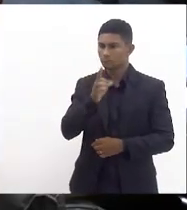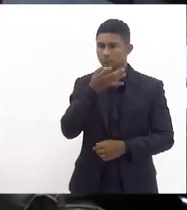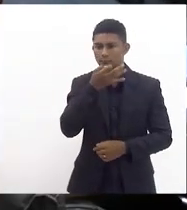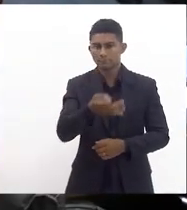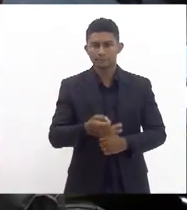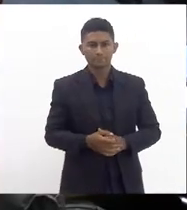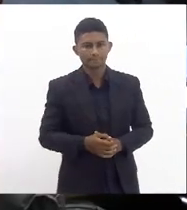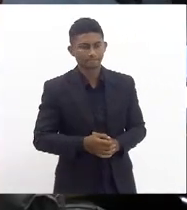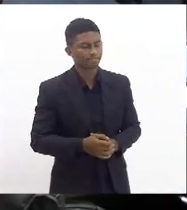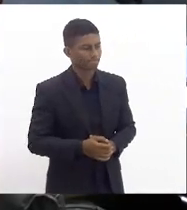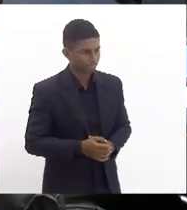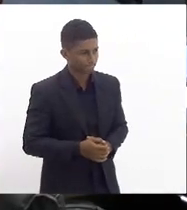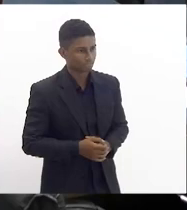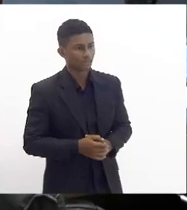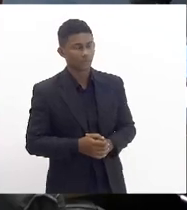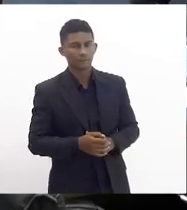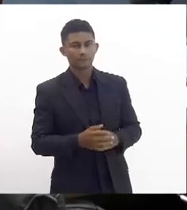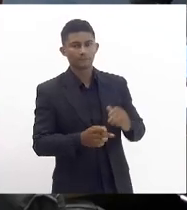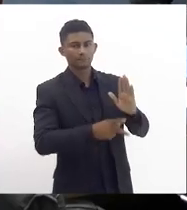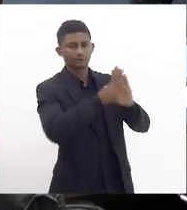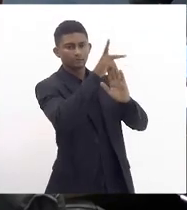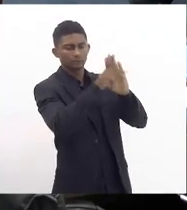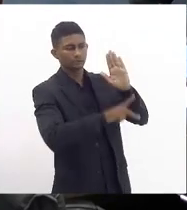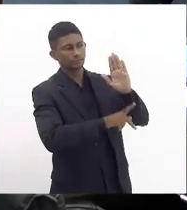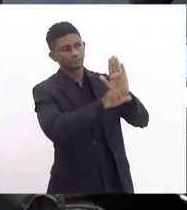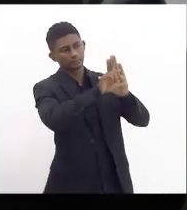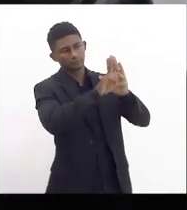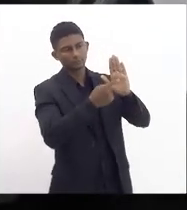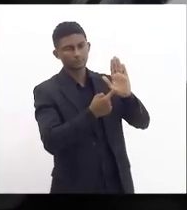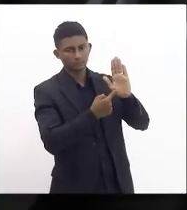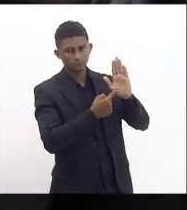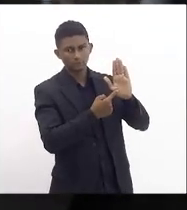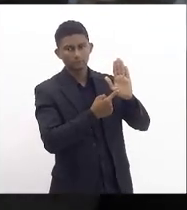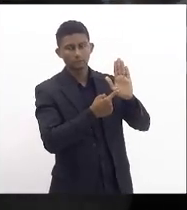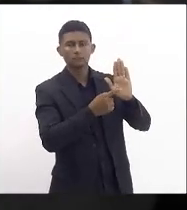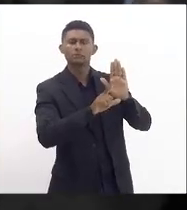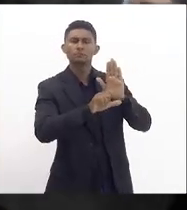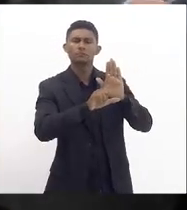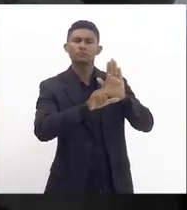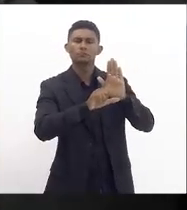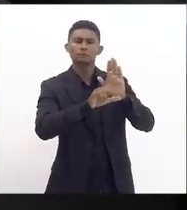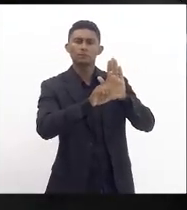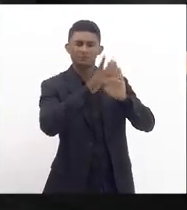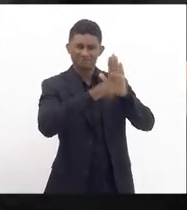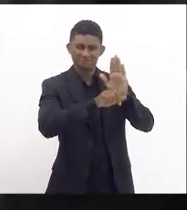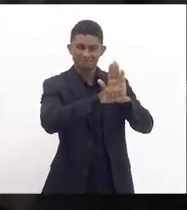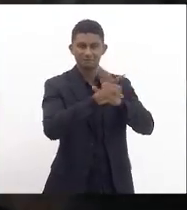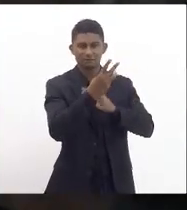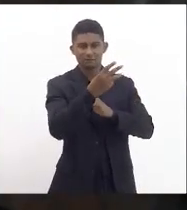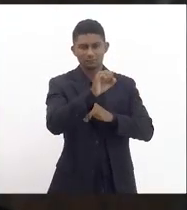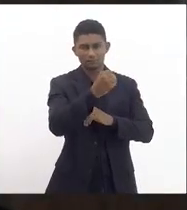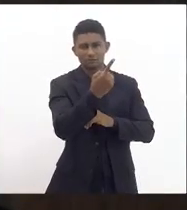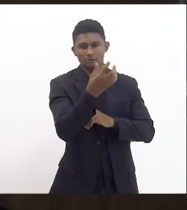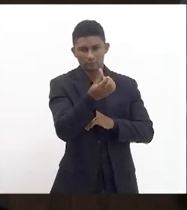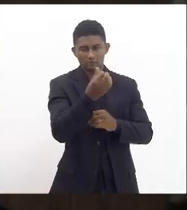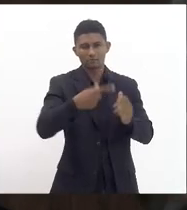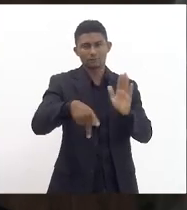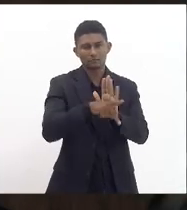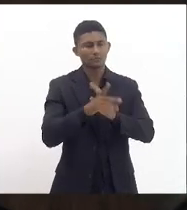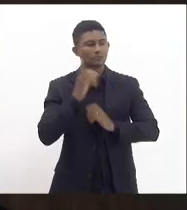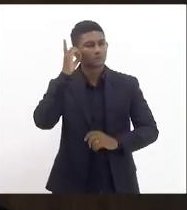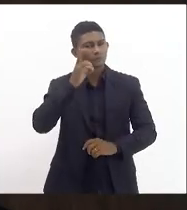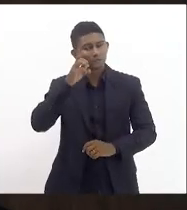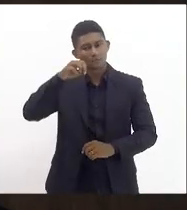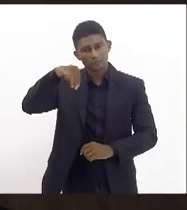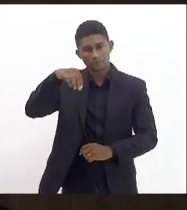Senhor presidente, projeto de lei 3816 de 21 da deputada Marta Rocha